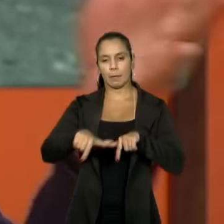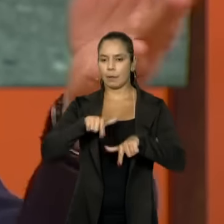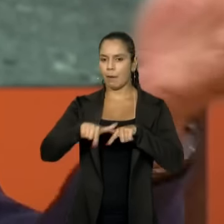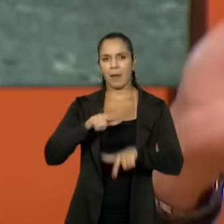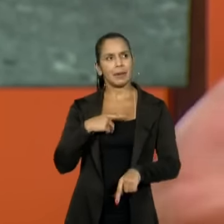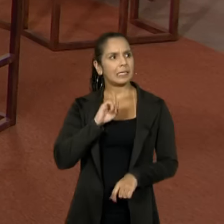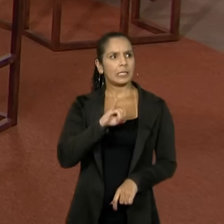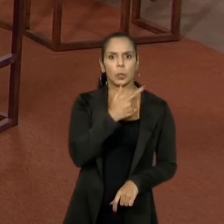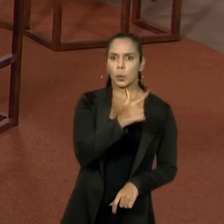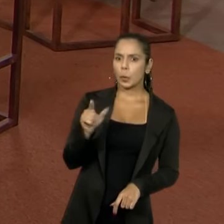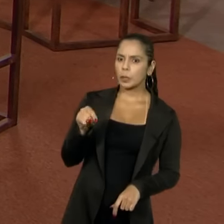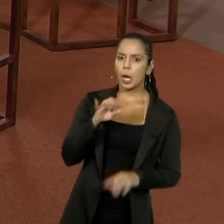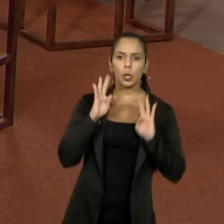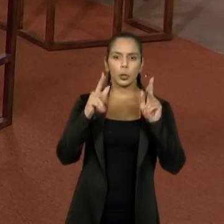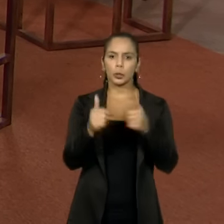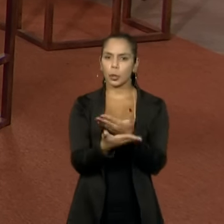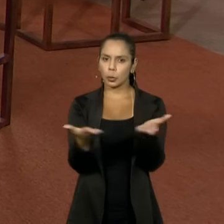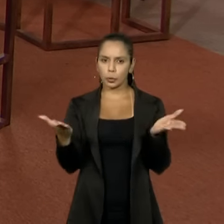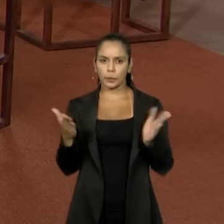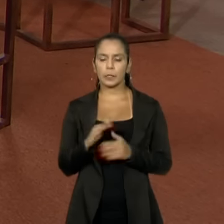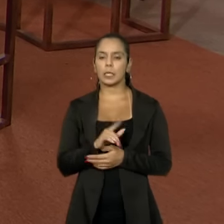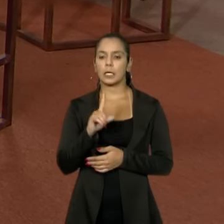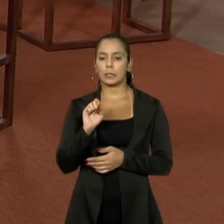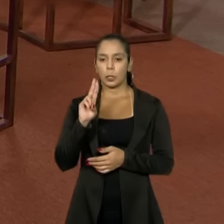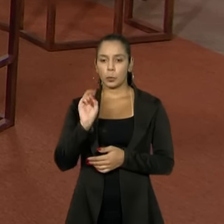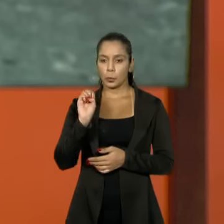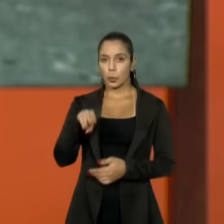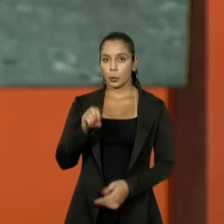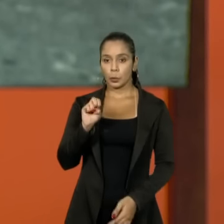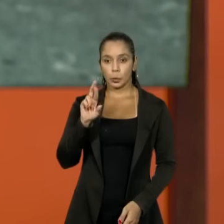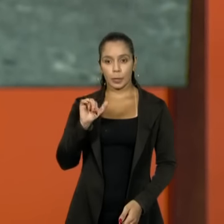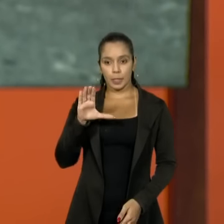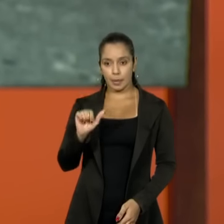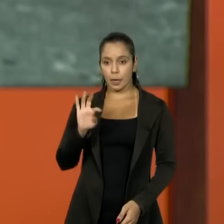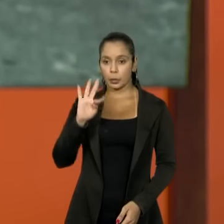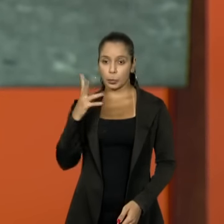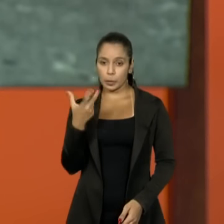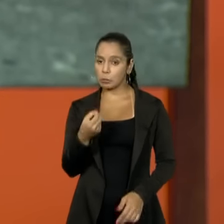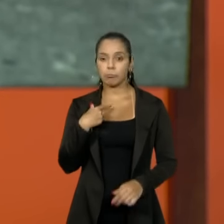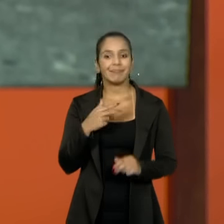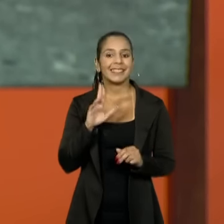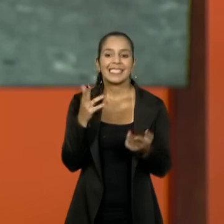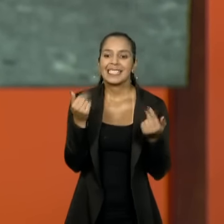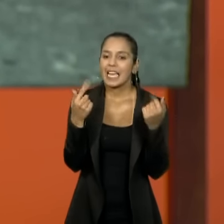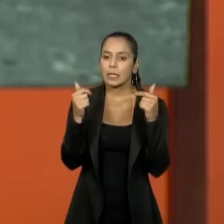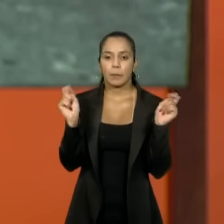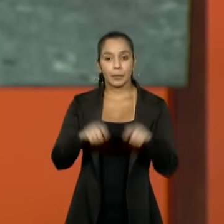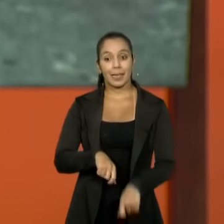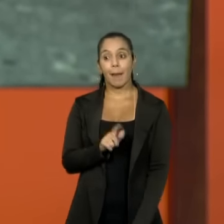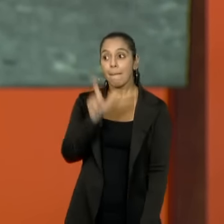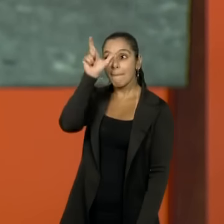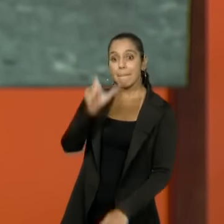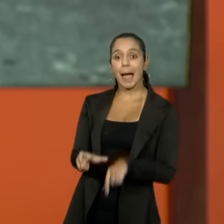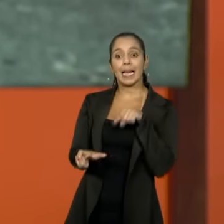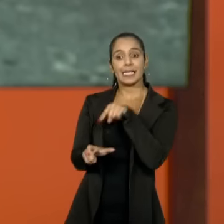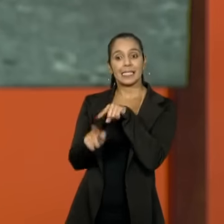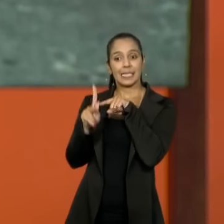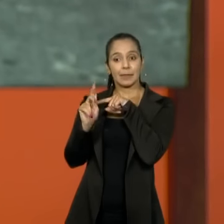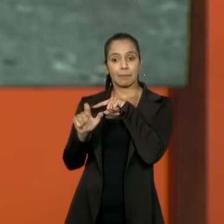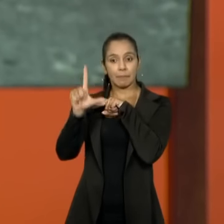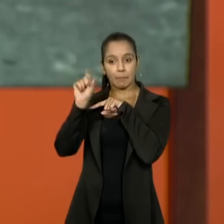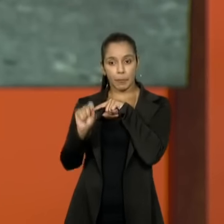sem todos vocês, né? Adeuzon, Surica, Toninho, nada seria possível. Mas ele, por ser o